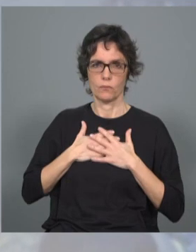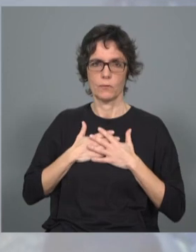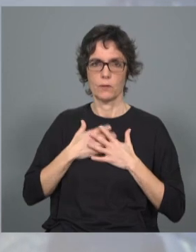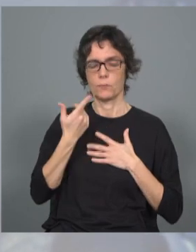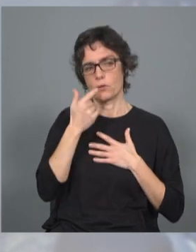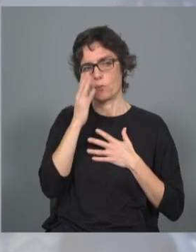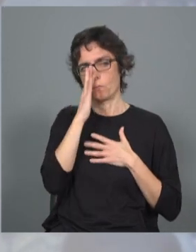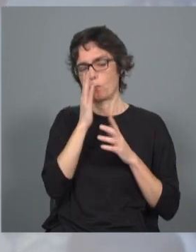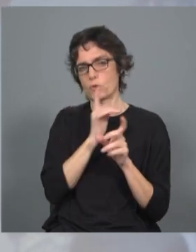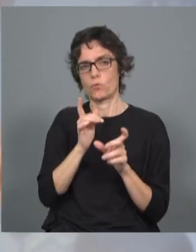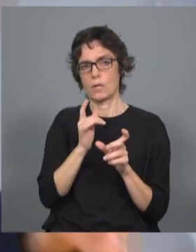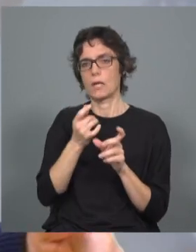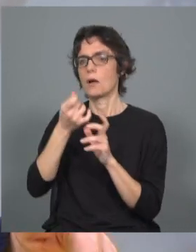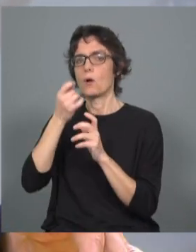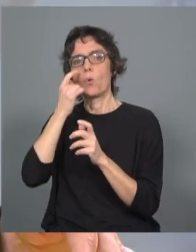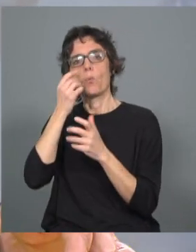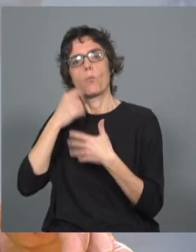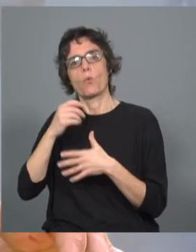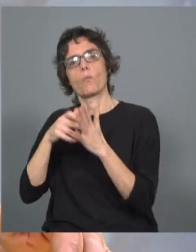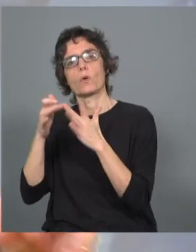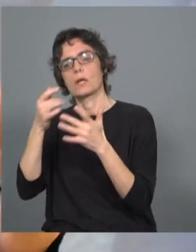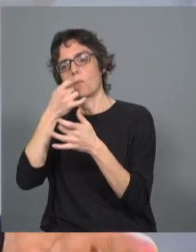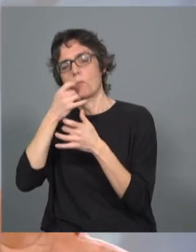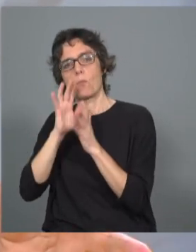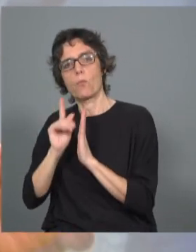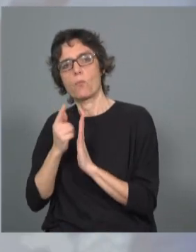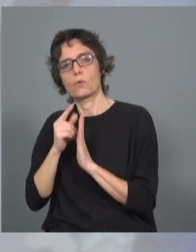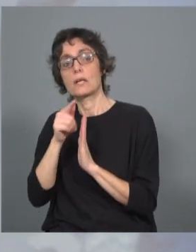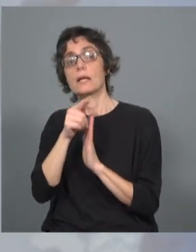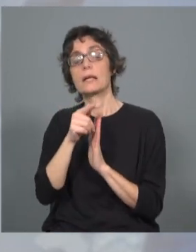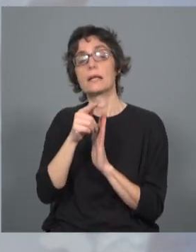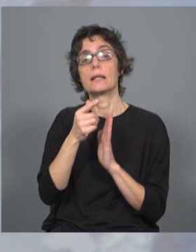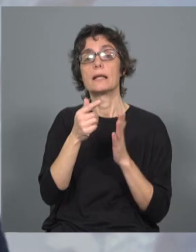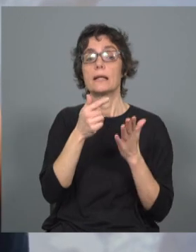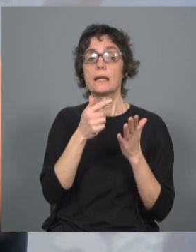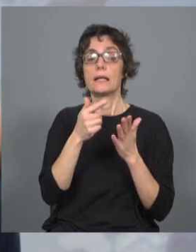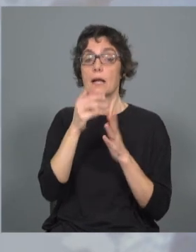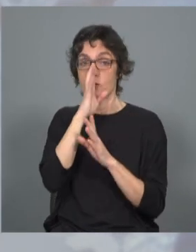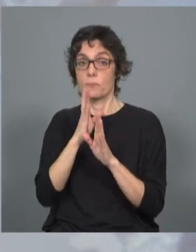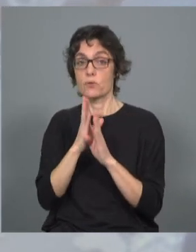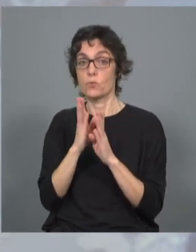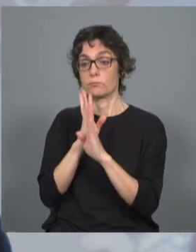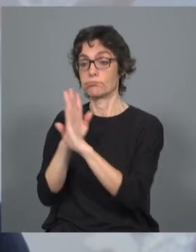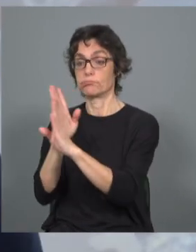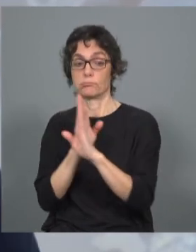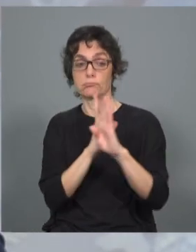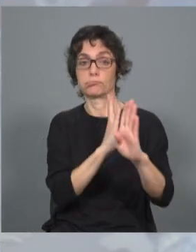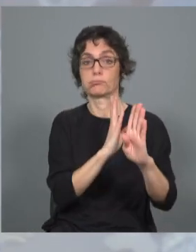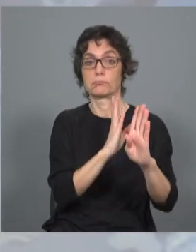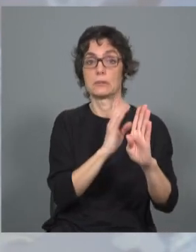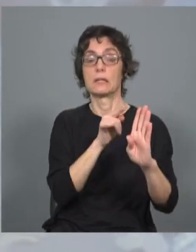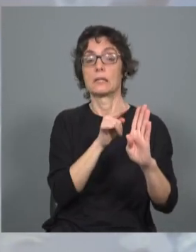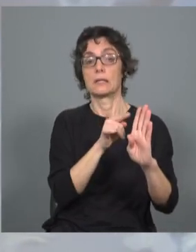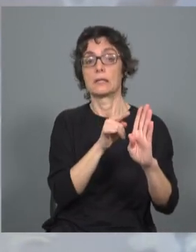questão, dirigiam-se ao altar e ele dava a comunhão espiritual às pessoas, enquanto que os ministros da comunhão iam pela